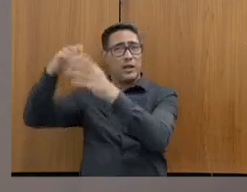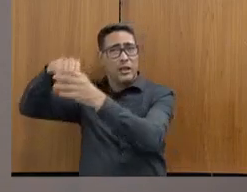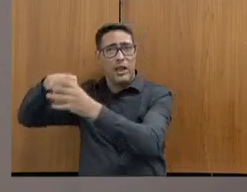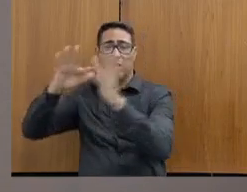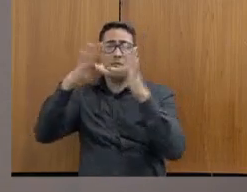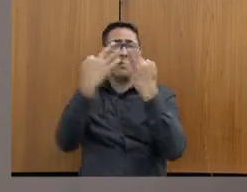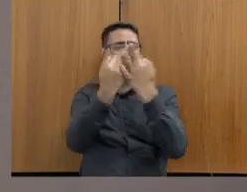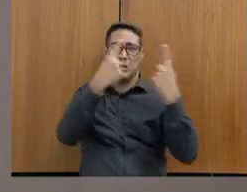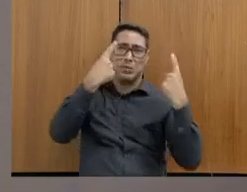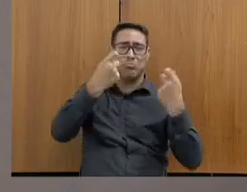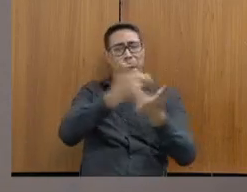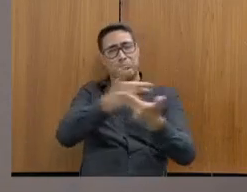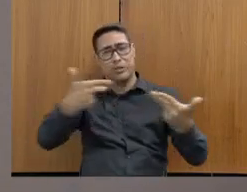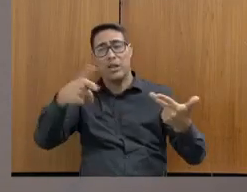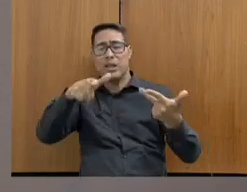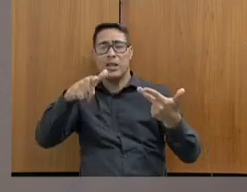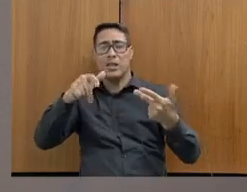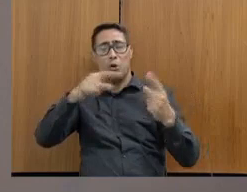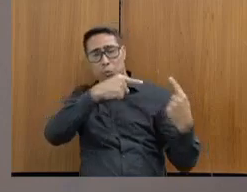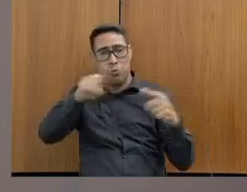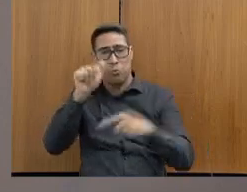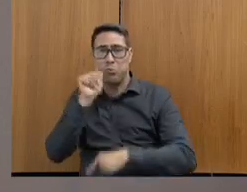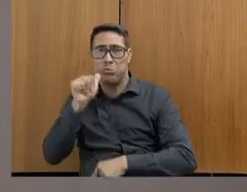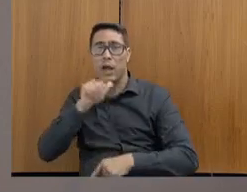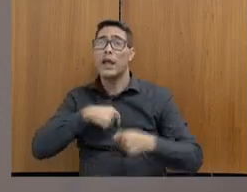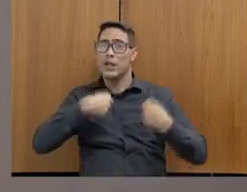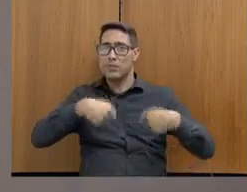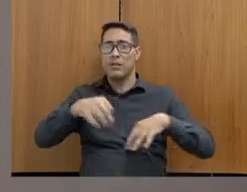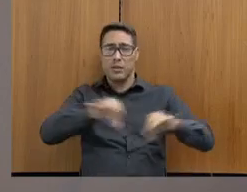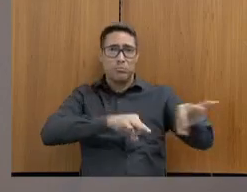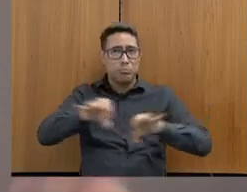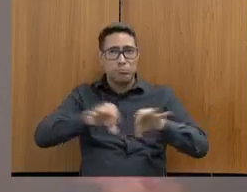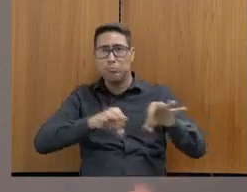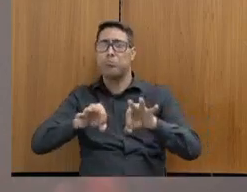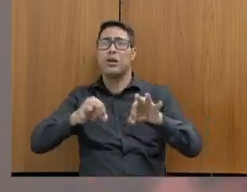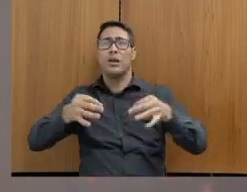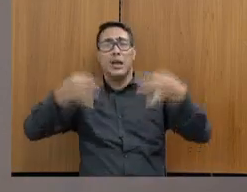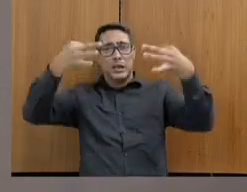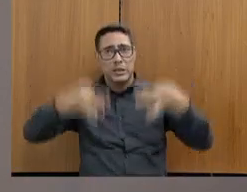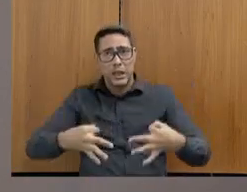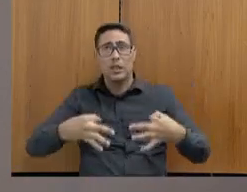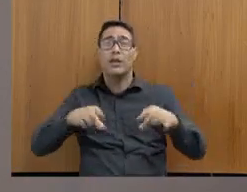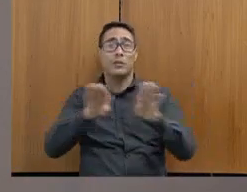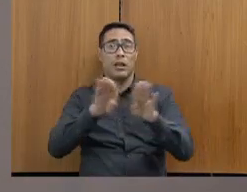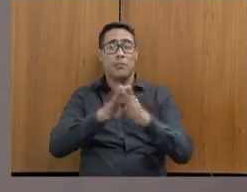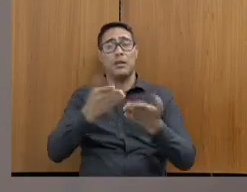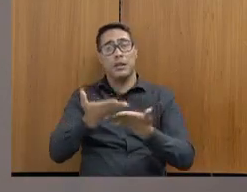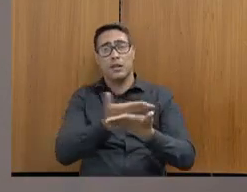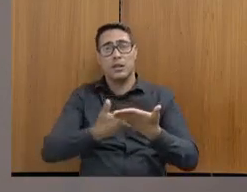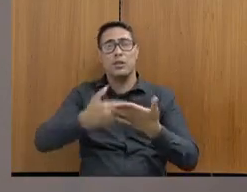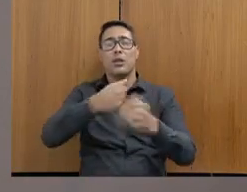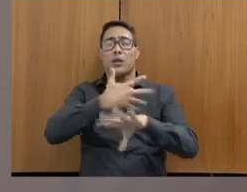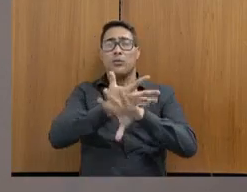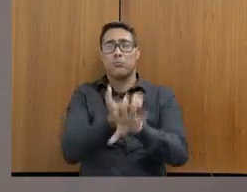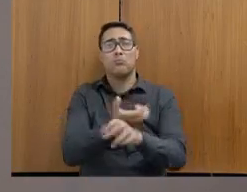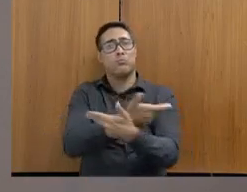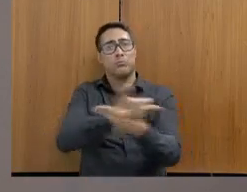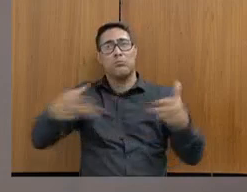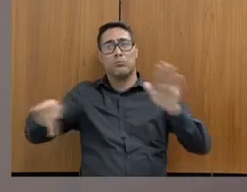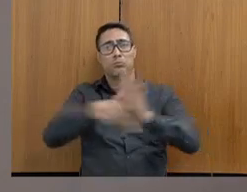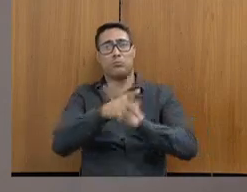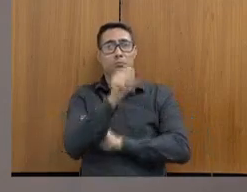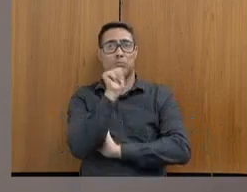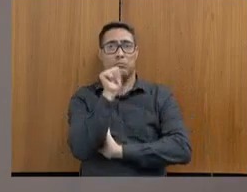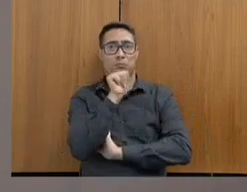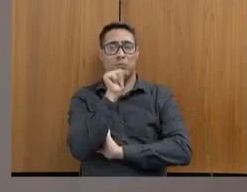então nós temos que ter realmente estruturas adequadas e de atendimento multidisciplinar a essas mulheres então